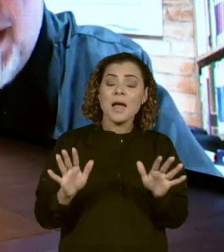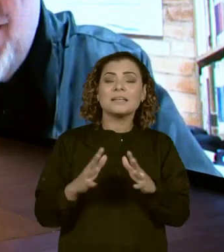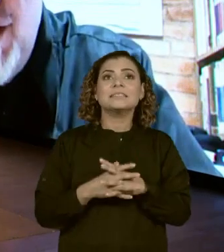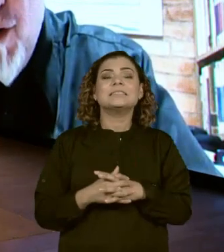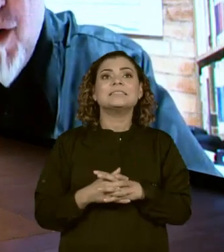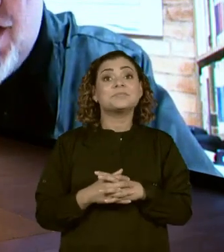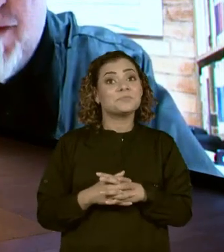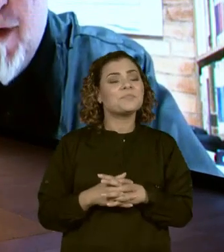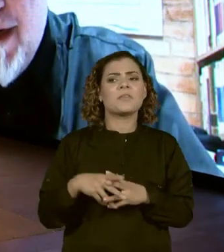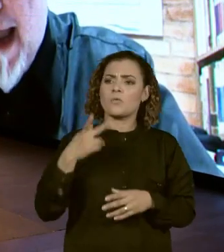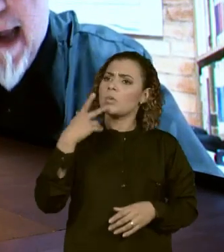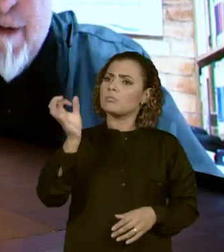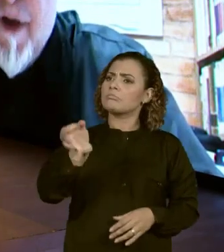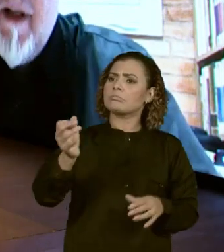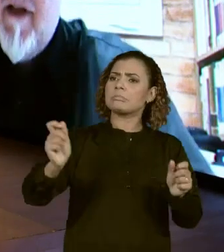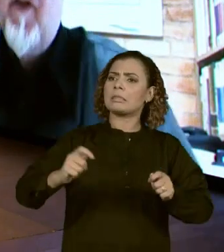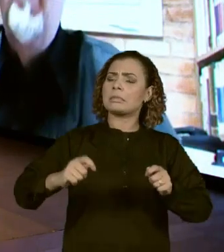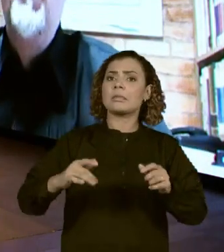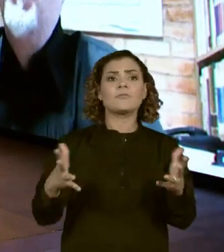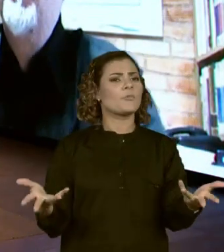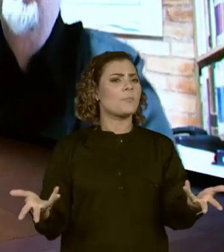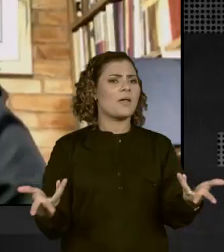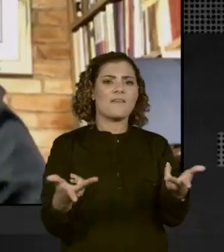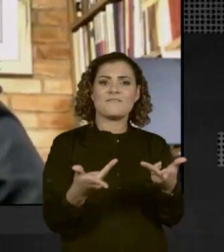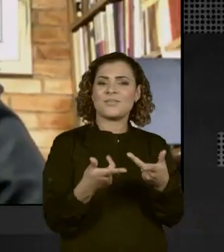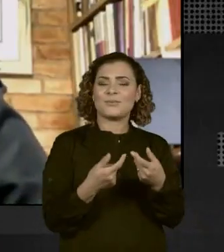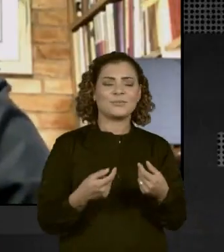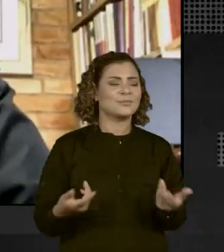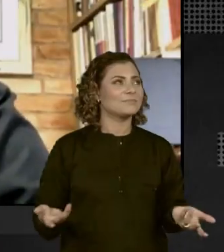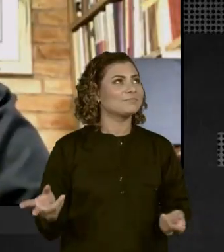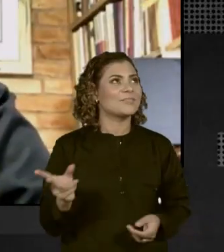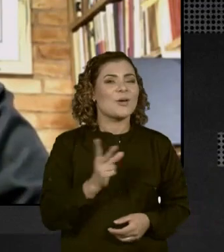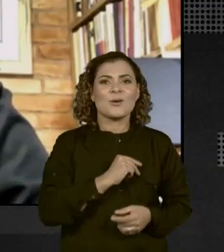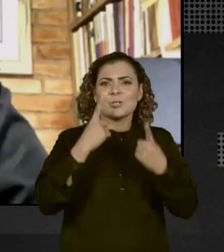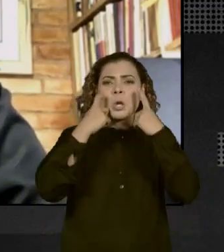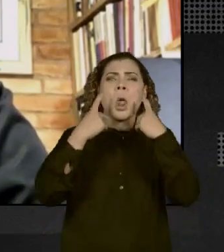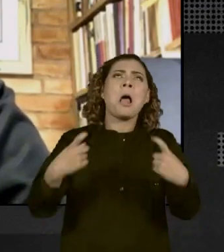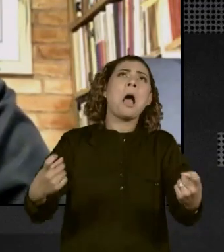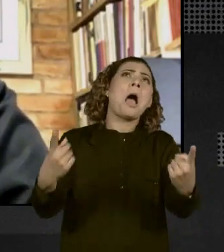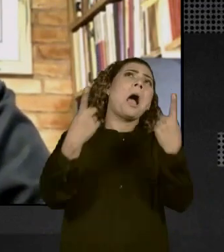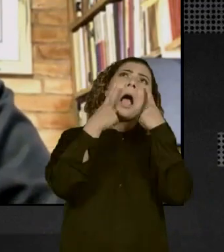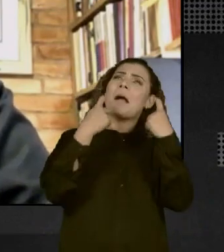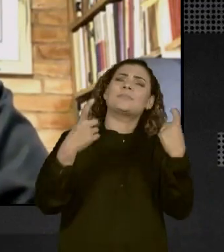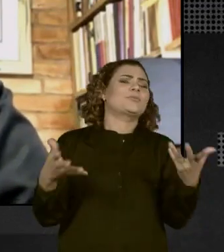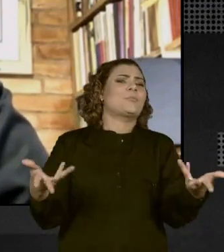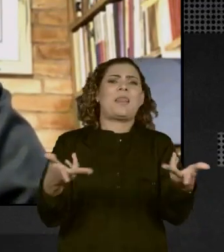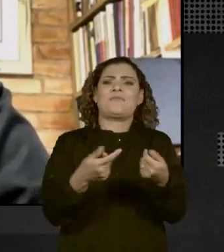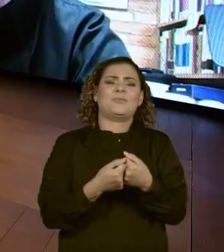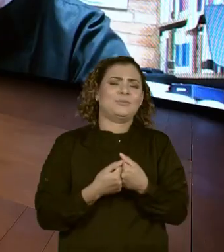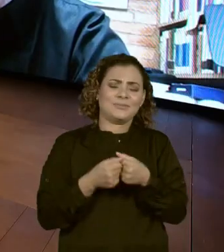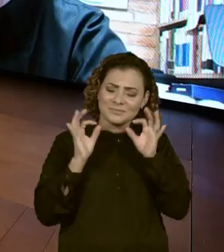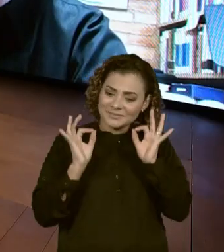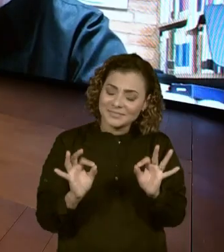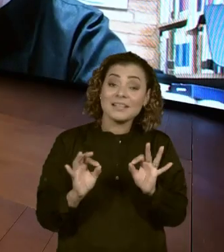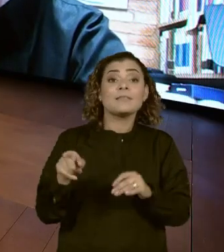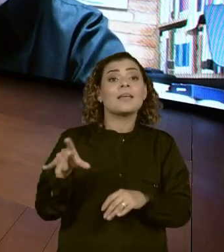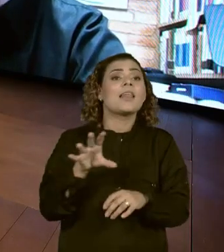maravilhosas na televisão. Ele fez grandes interpretações, sobretudo depois de uma certa época na televisão,